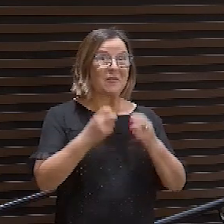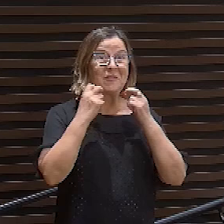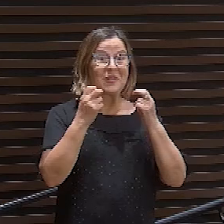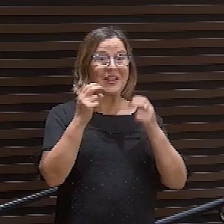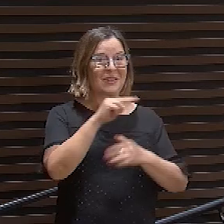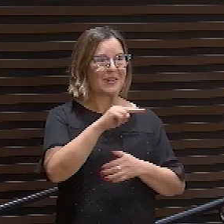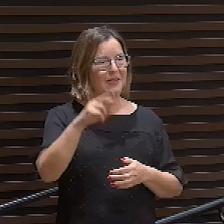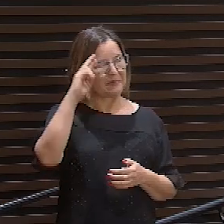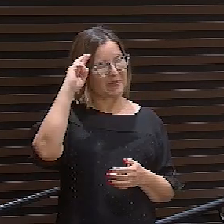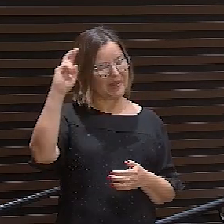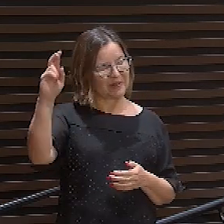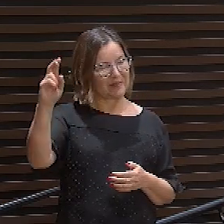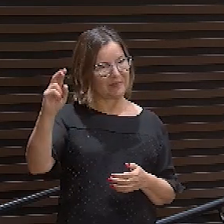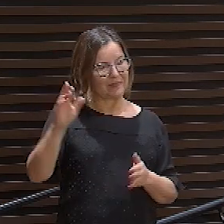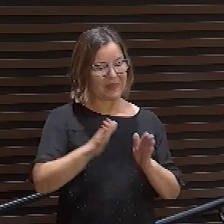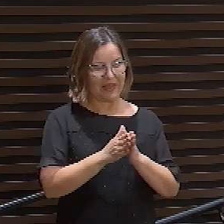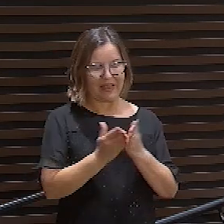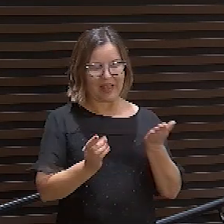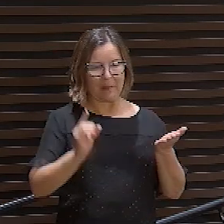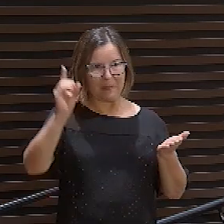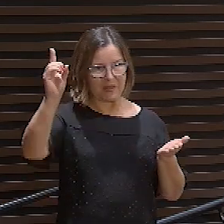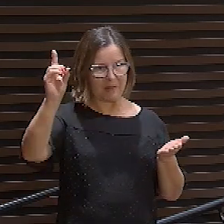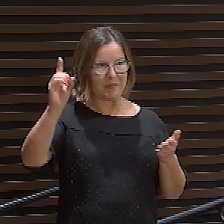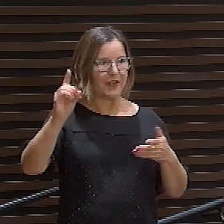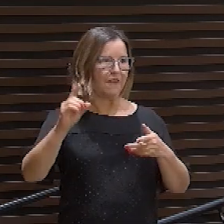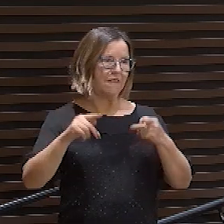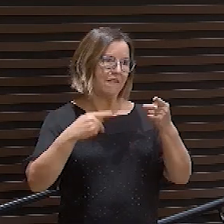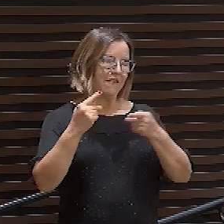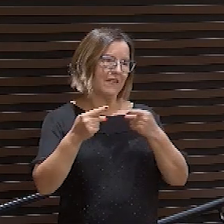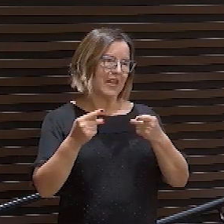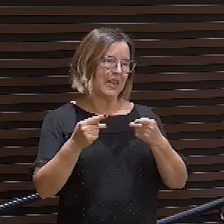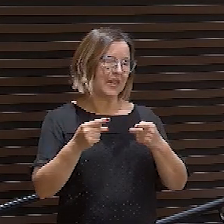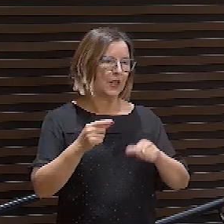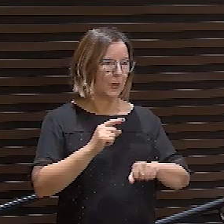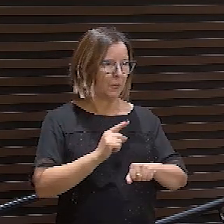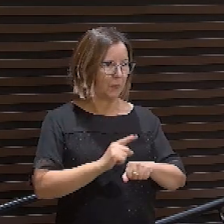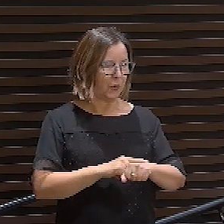me explica que quando se invoca o nome do Senhor,